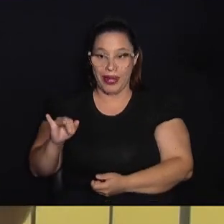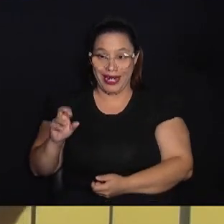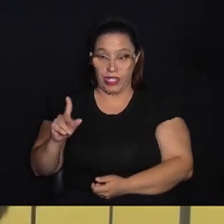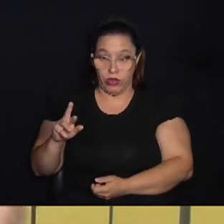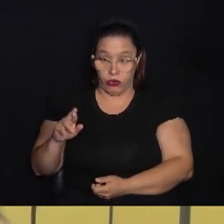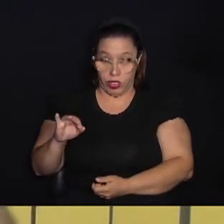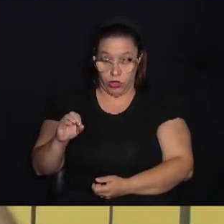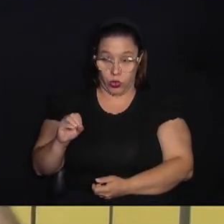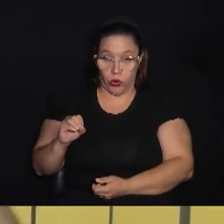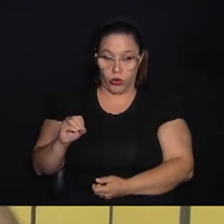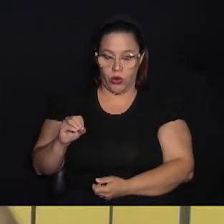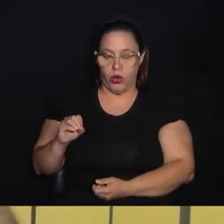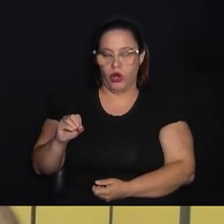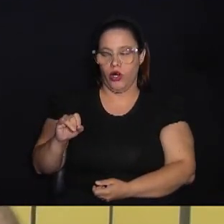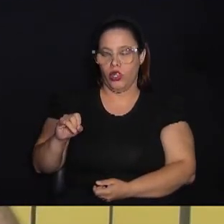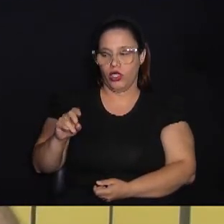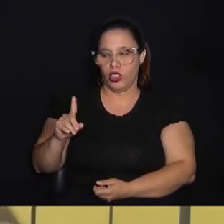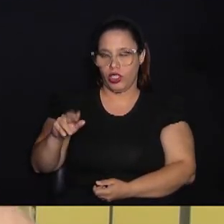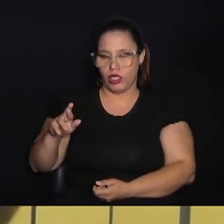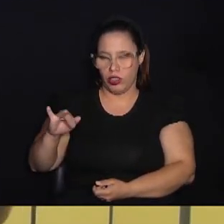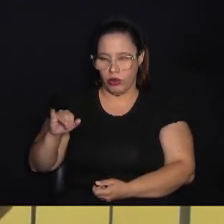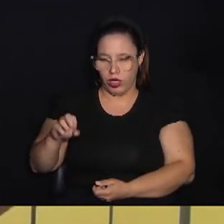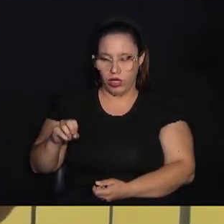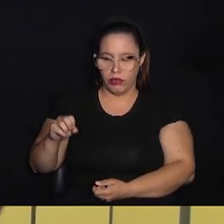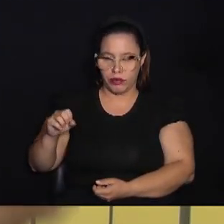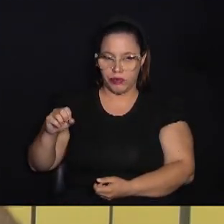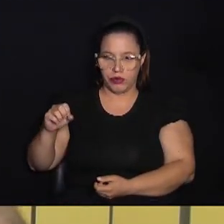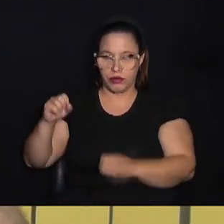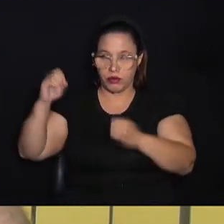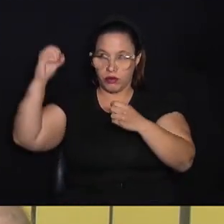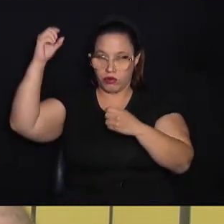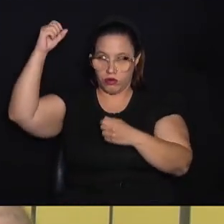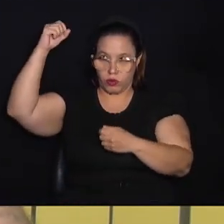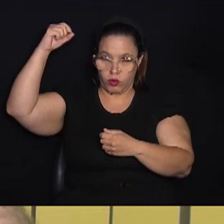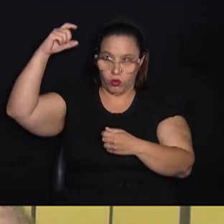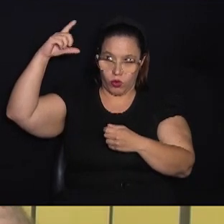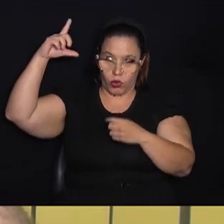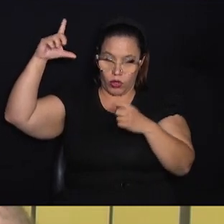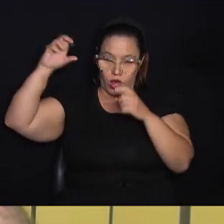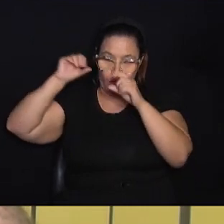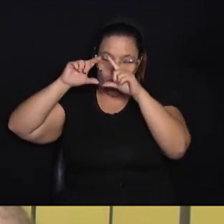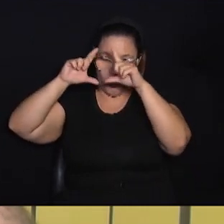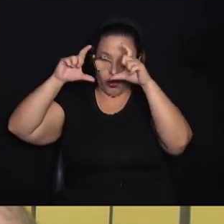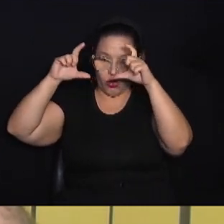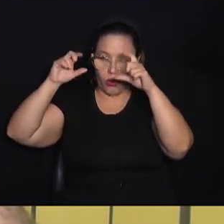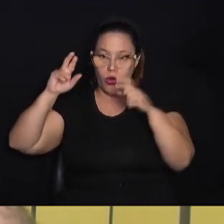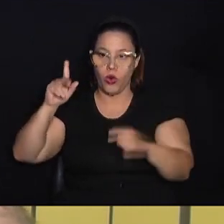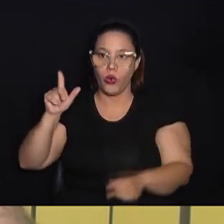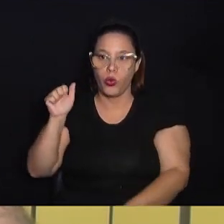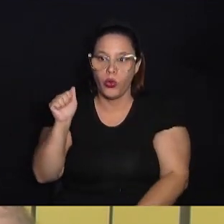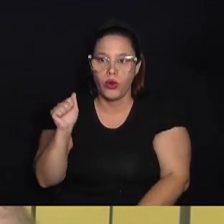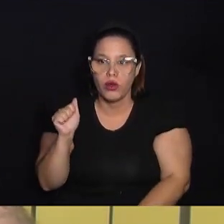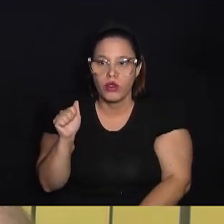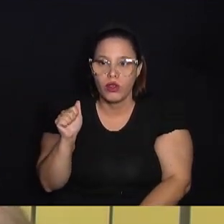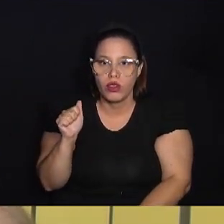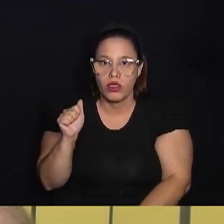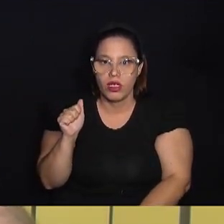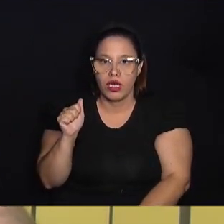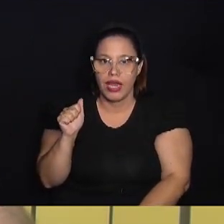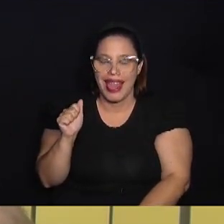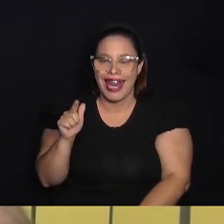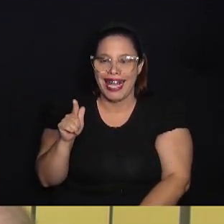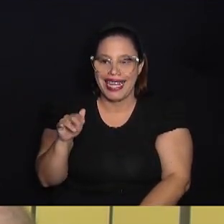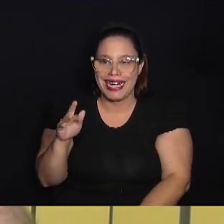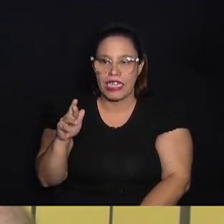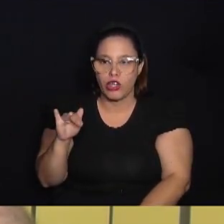que é sobre a lua e e e todos todas toda a Mística sobre ela né especialmente sobre licantropia que é o